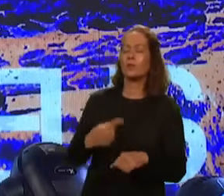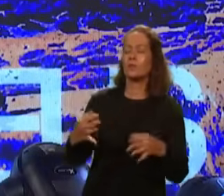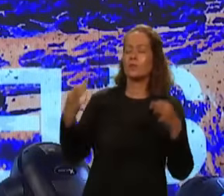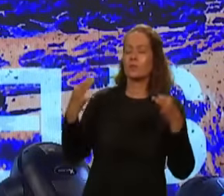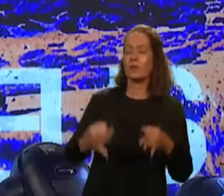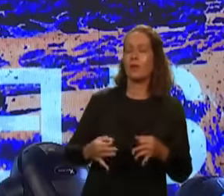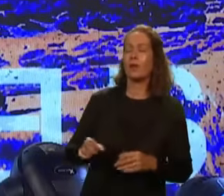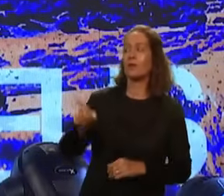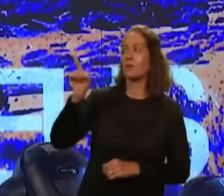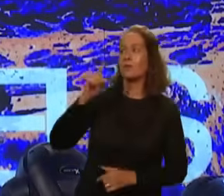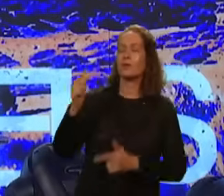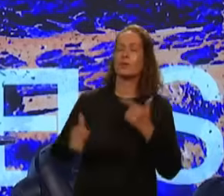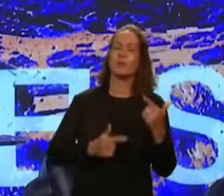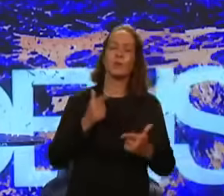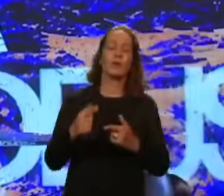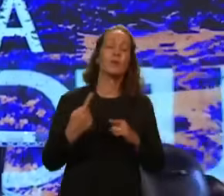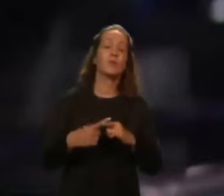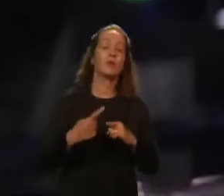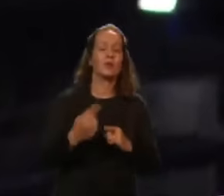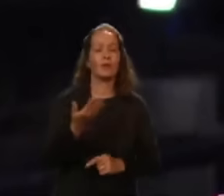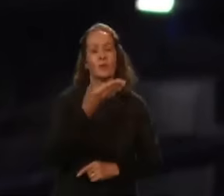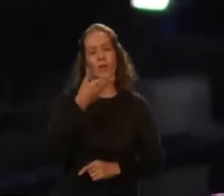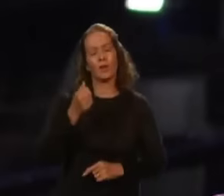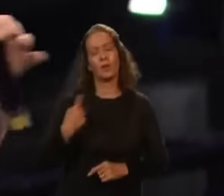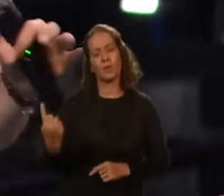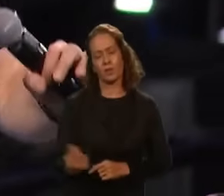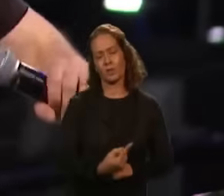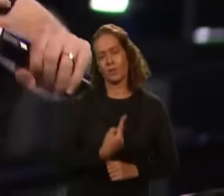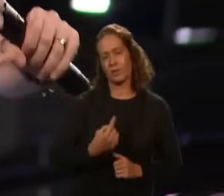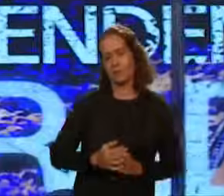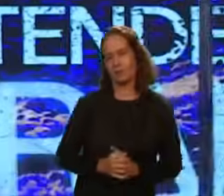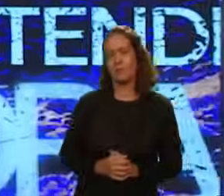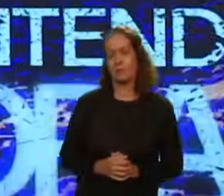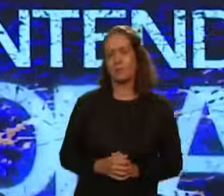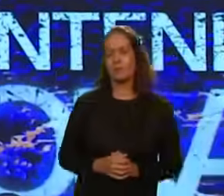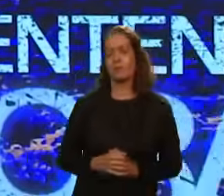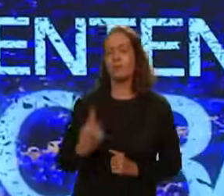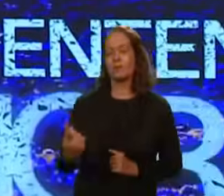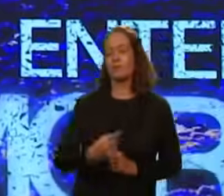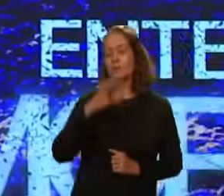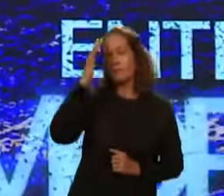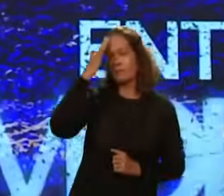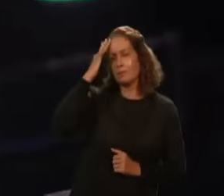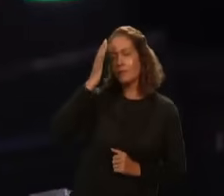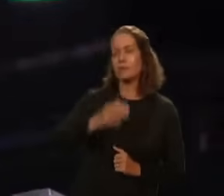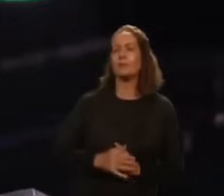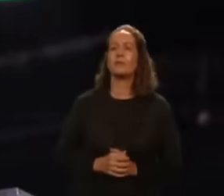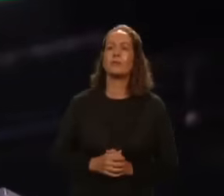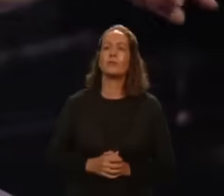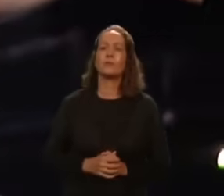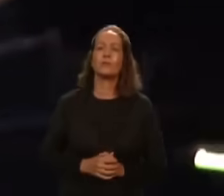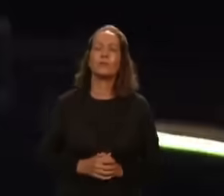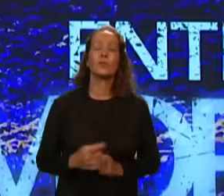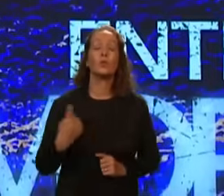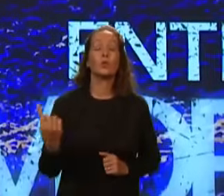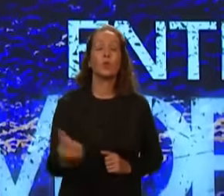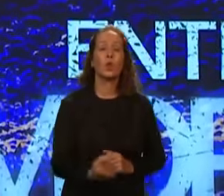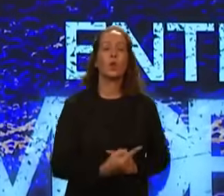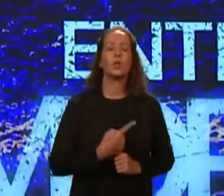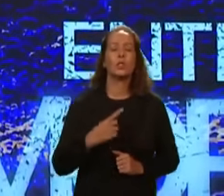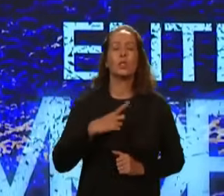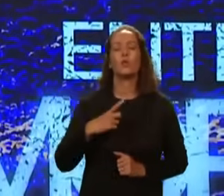melhor para nós. Nós vamos entender uma coisa, gente. Nós vivemos dentro de um tempo chamado